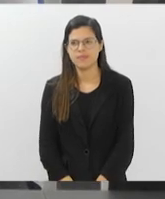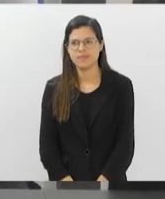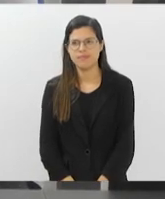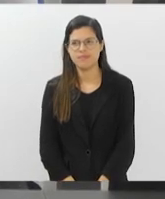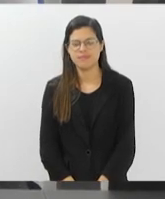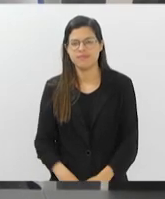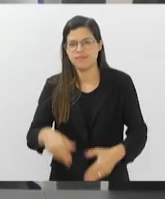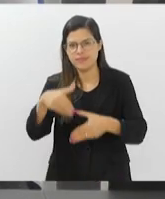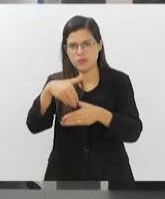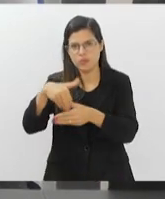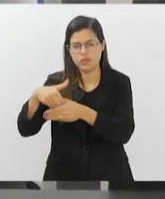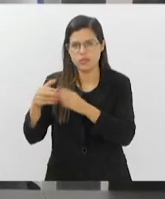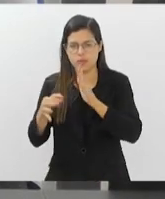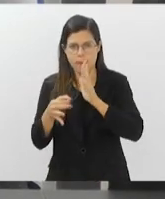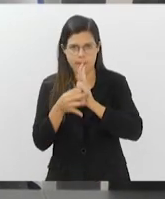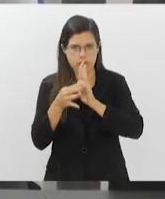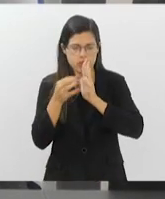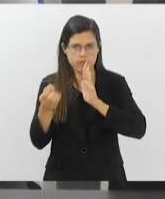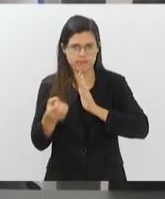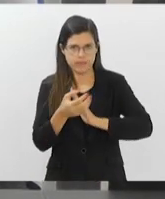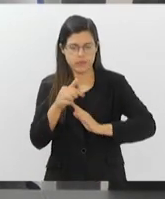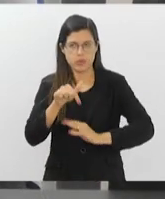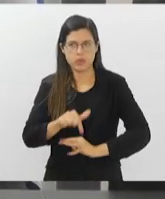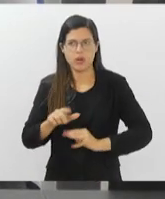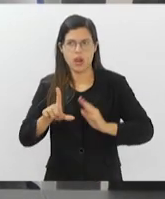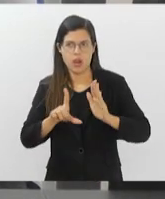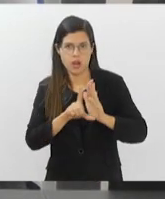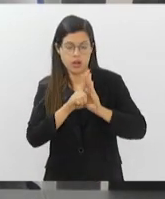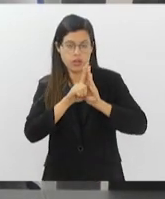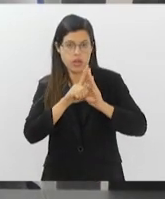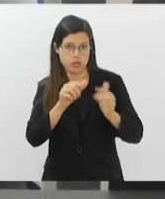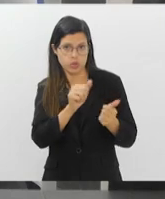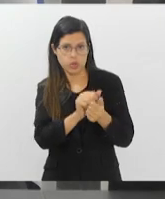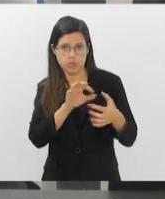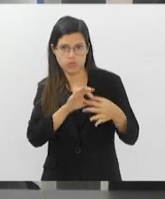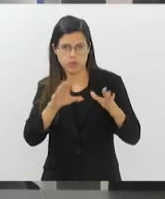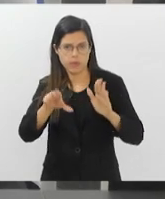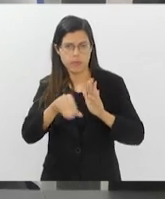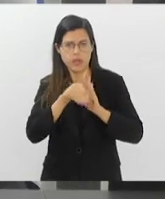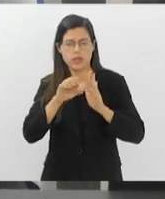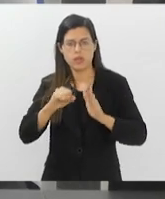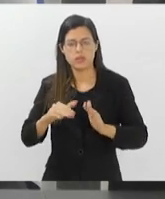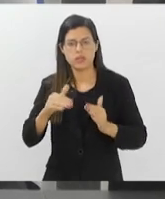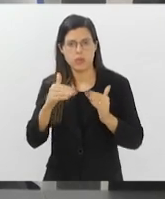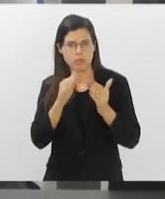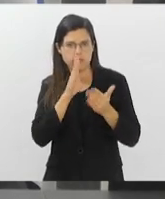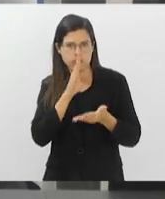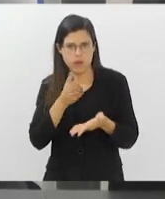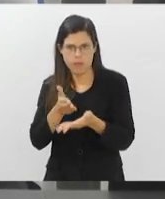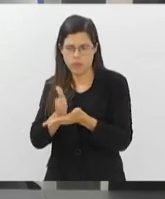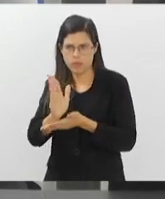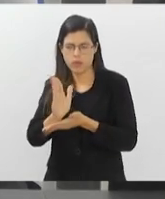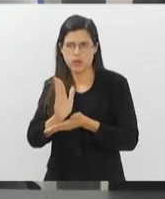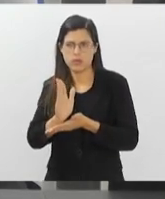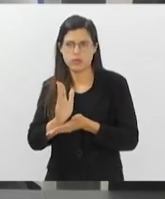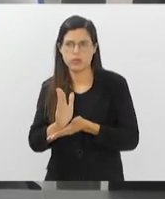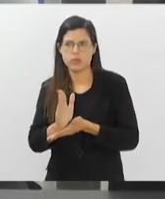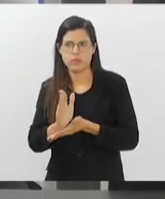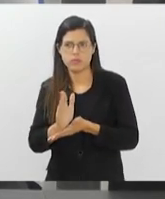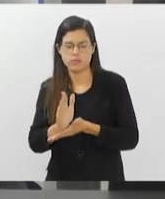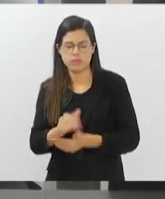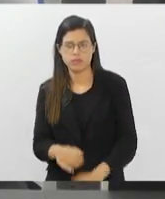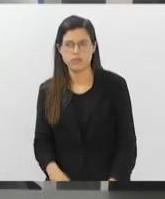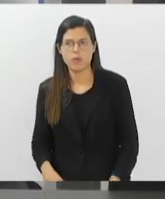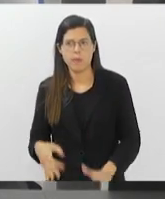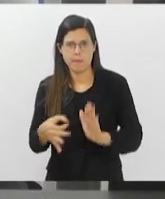Então, em votação, o novo parecer do deputado Cozzolino pela legalidade com emenda. Senhores que aprovam, permaneçam como estão. Aprovado